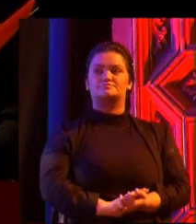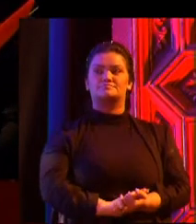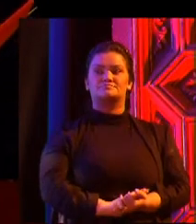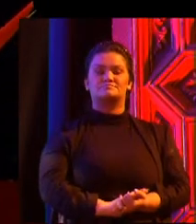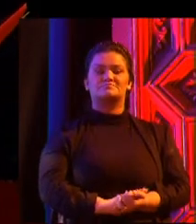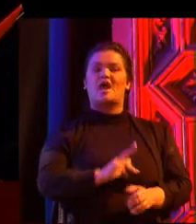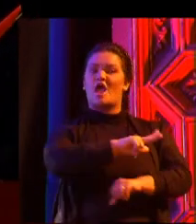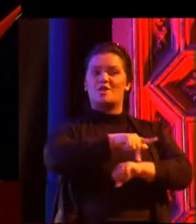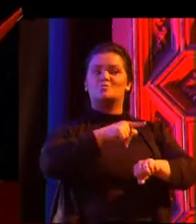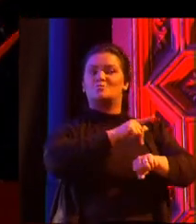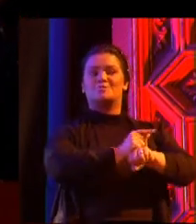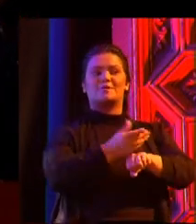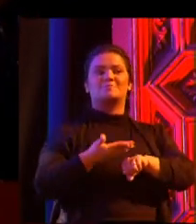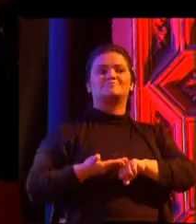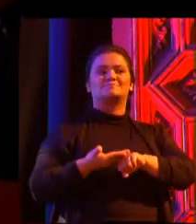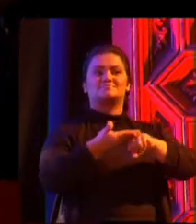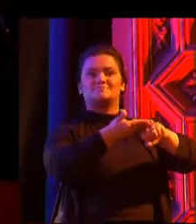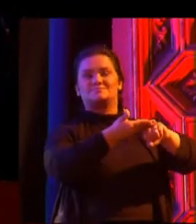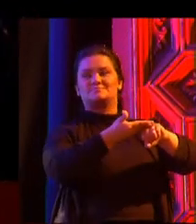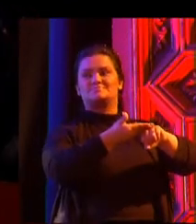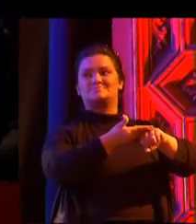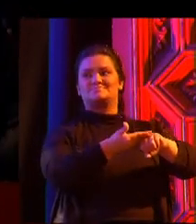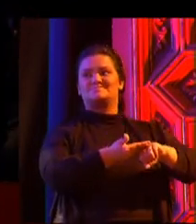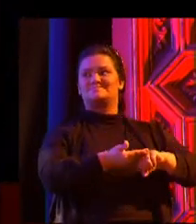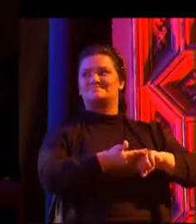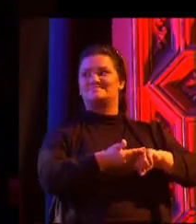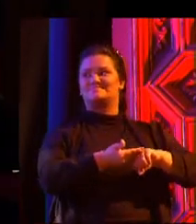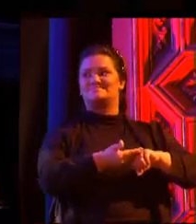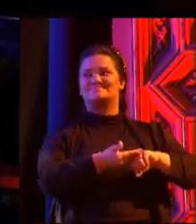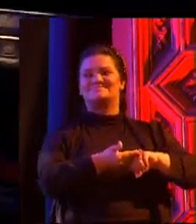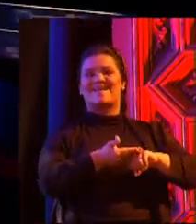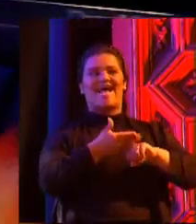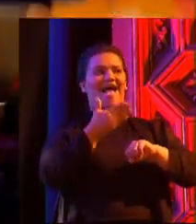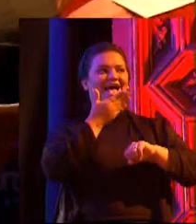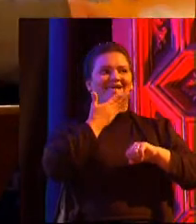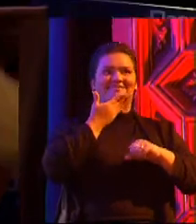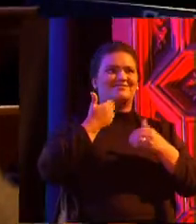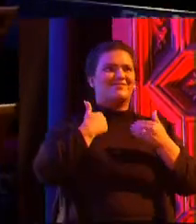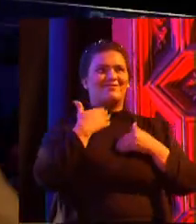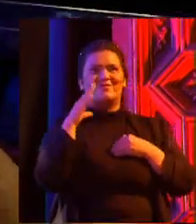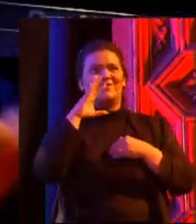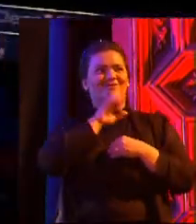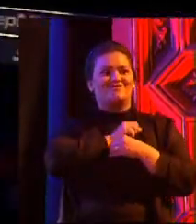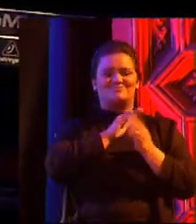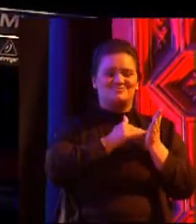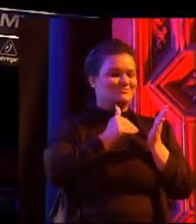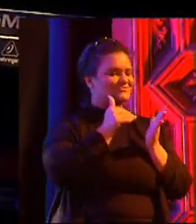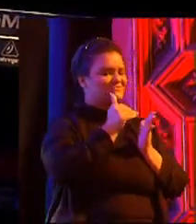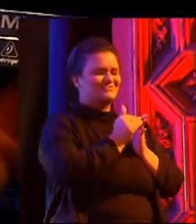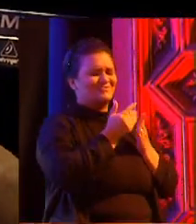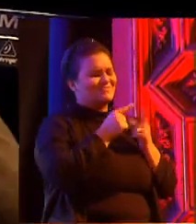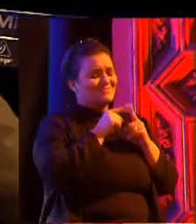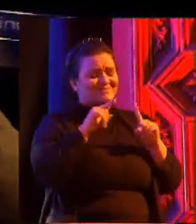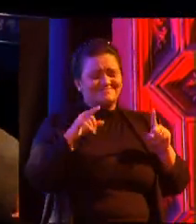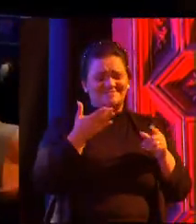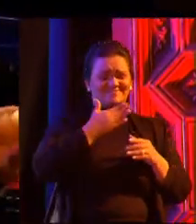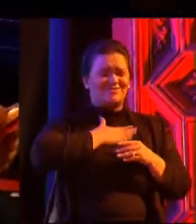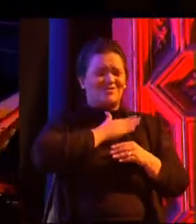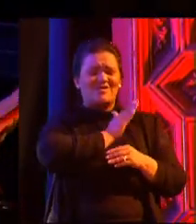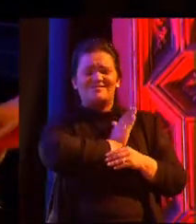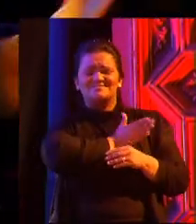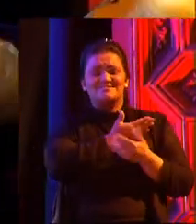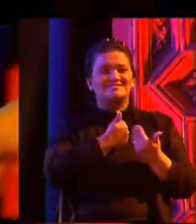E o prêmio vai para... Eu sou suspeito para falar. Eu gosto de todos, mas cara, olha, essa fala aqui é do logo, coração, cara.